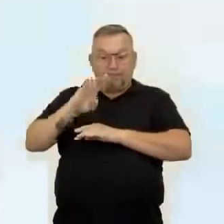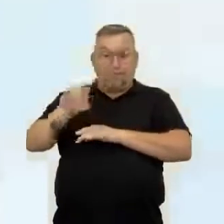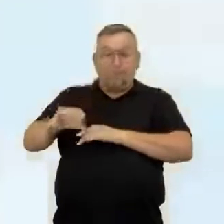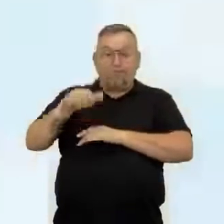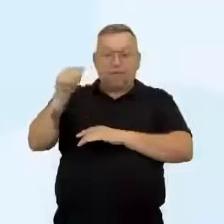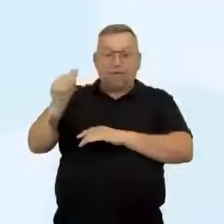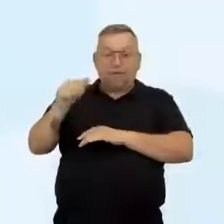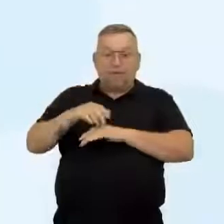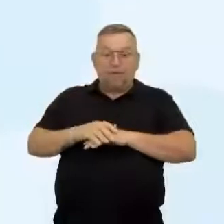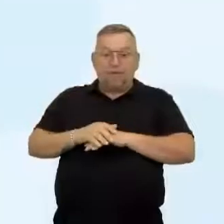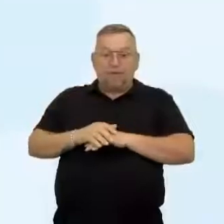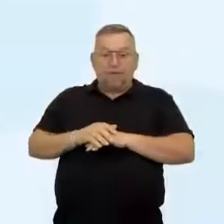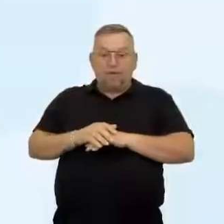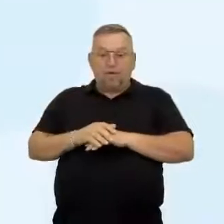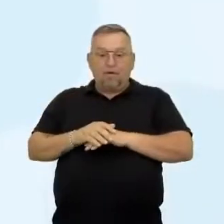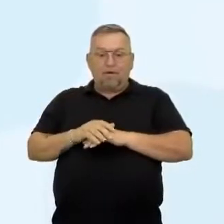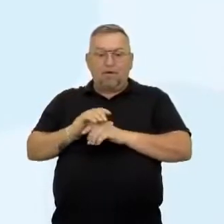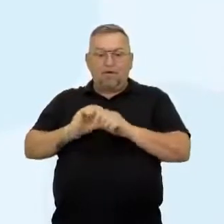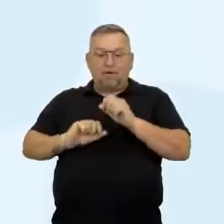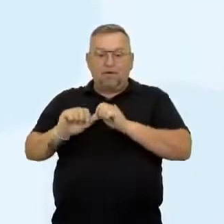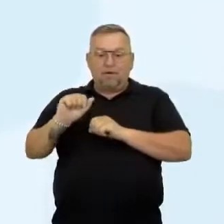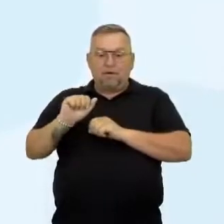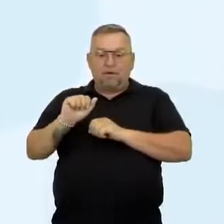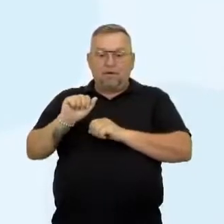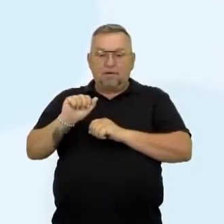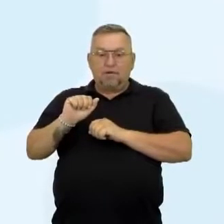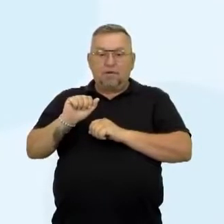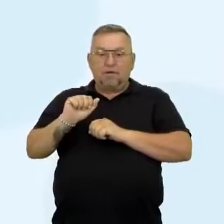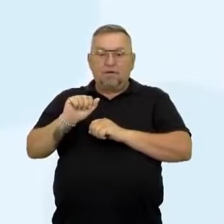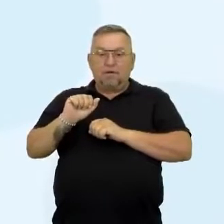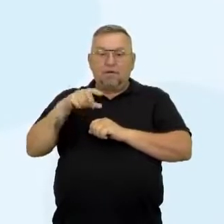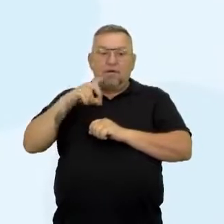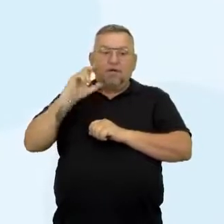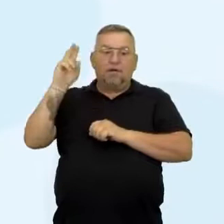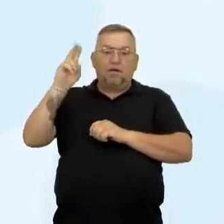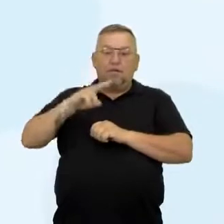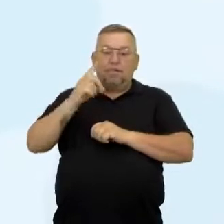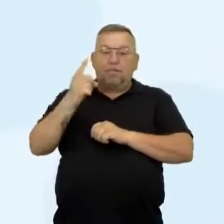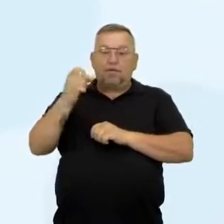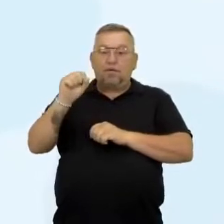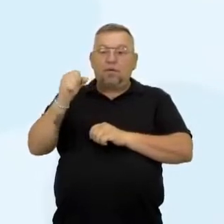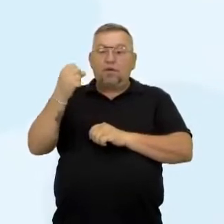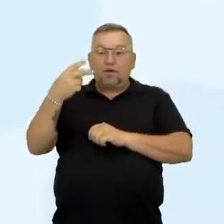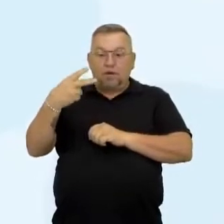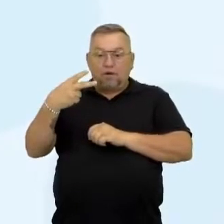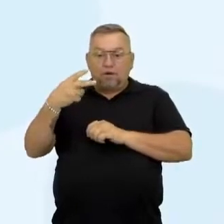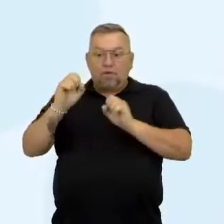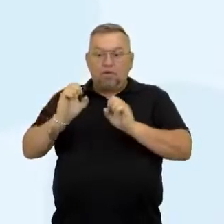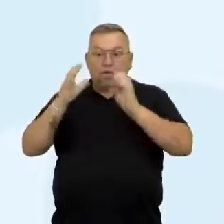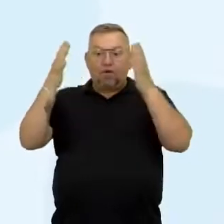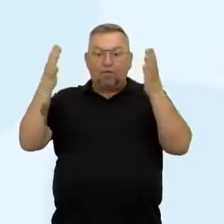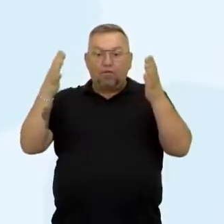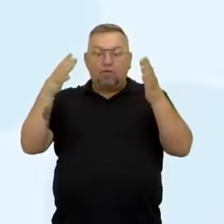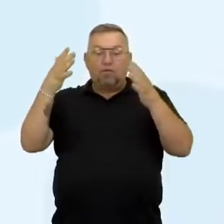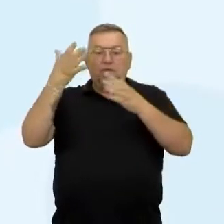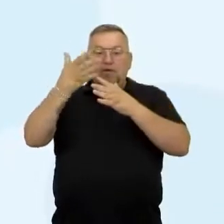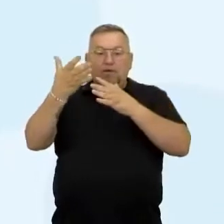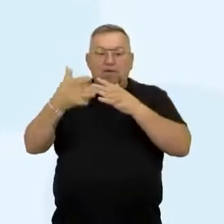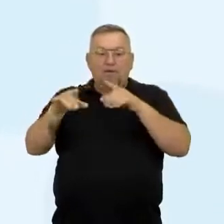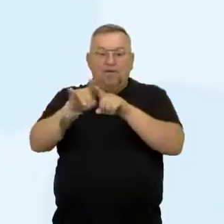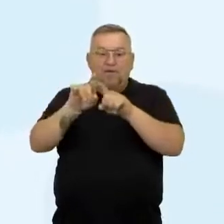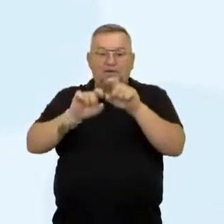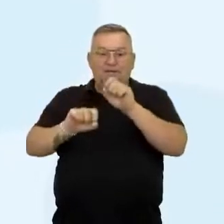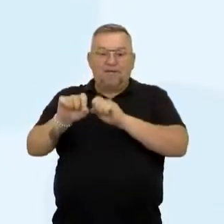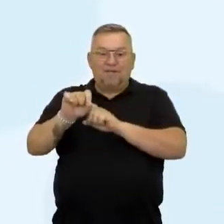de Ícaros. Então, é um grupo teatral circense que cria, desde 1982, espetáculos e intervenções entre